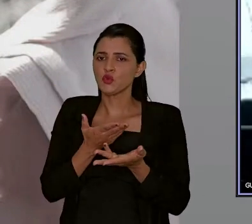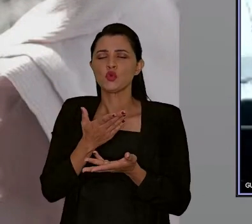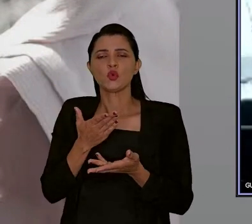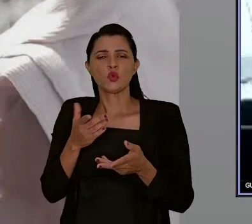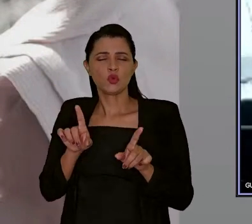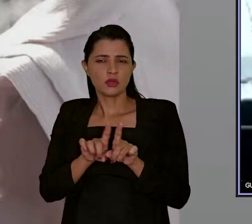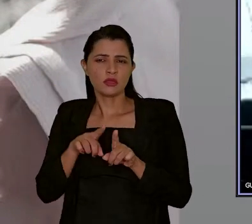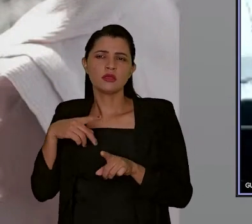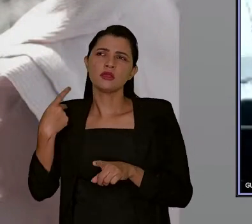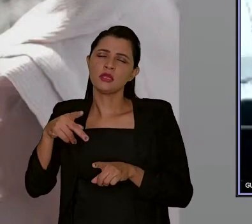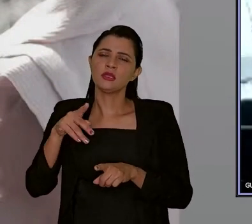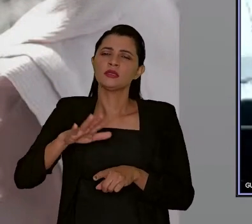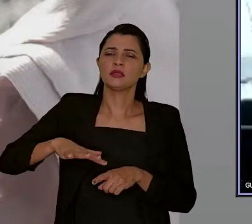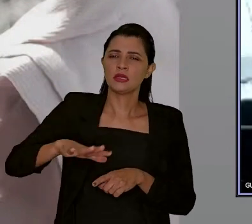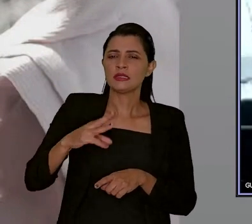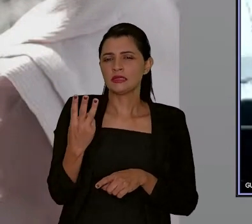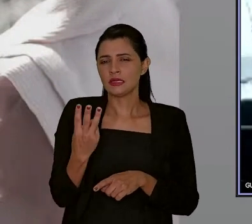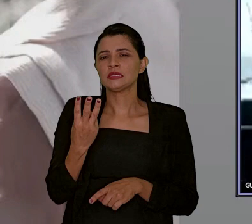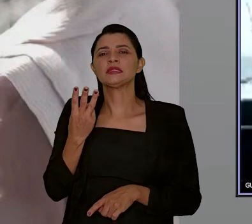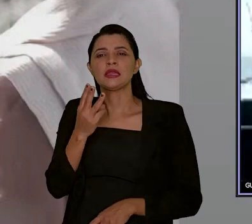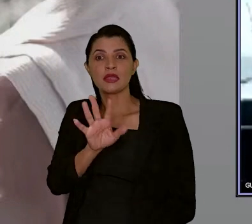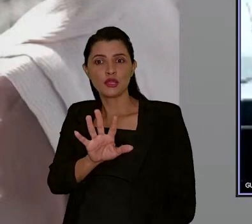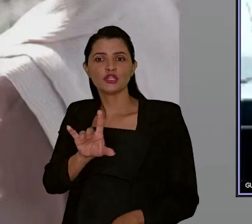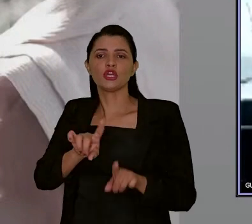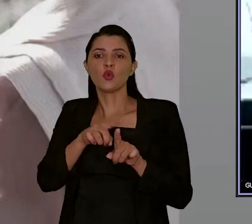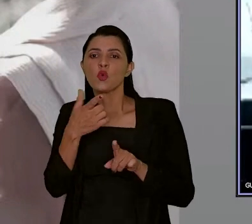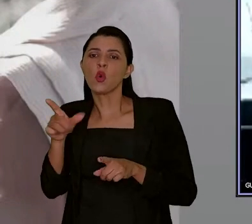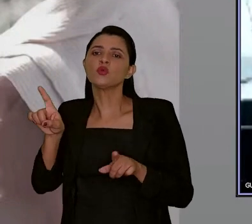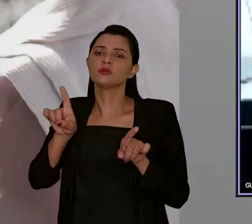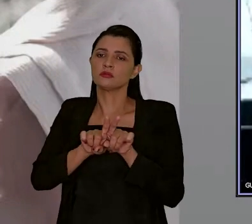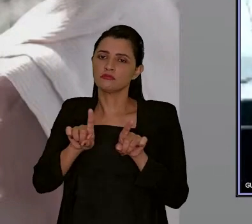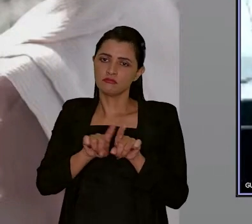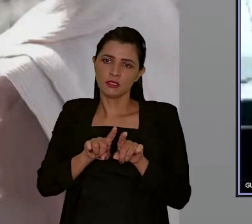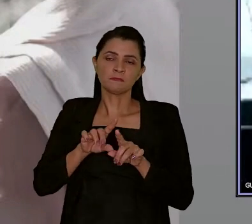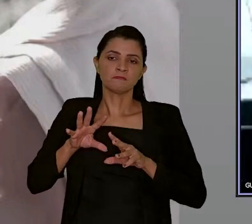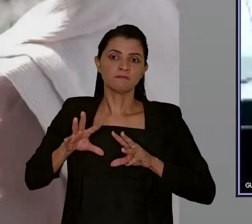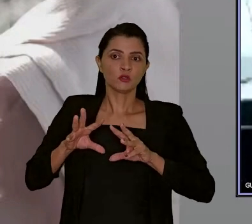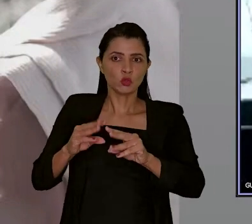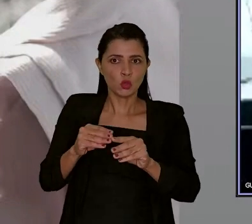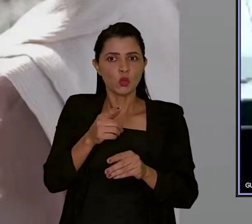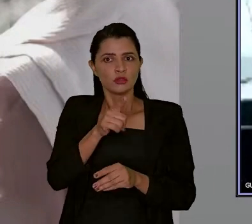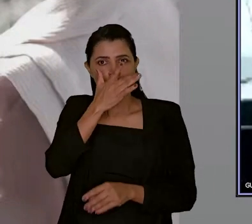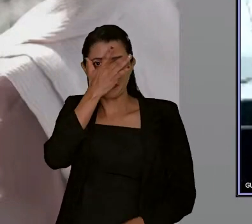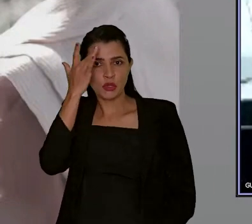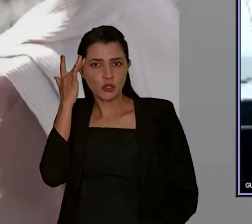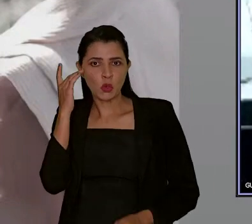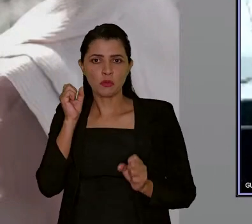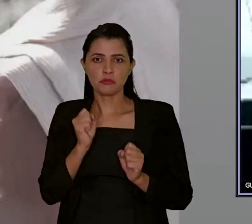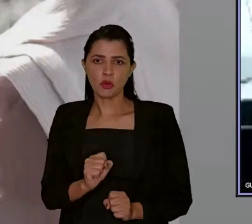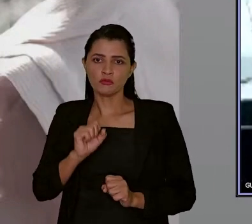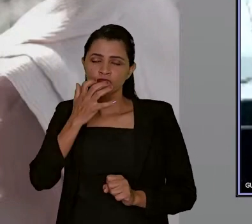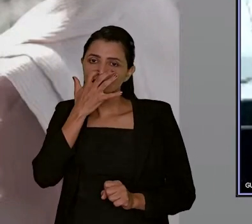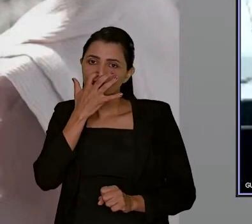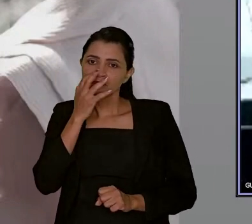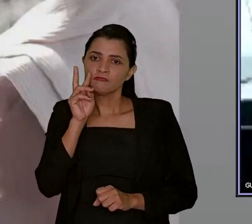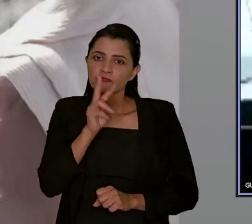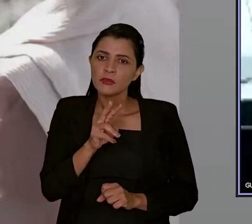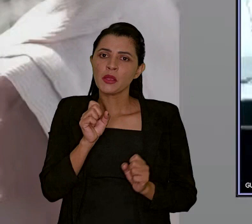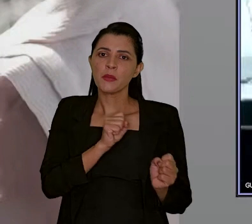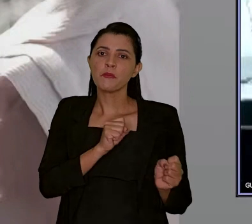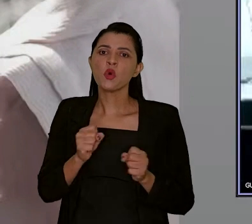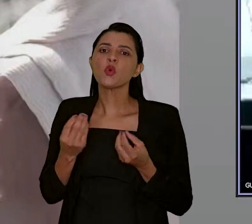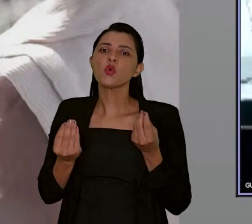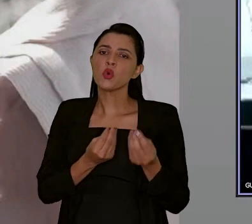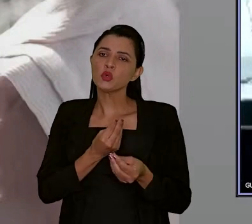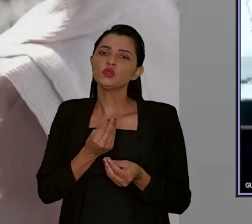da terceira região, como também de outras regiões, enfim, todos aqueles que estão podendo nos assistir para que possam, de alguma forma,